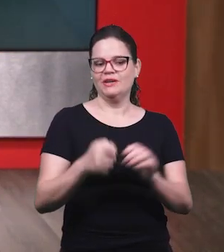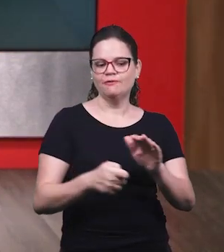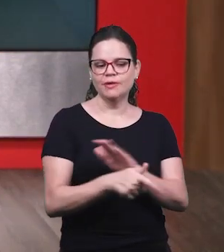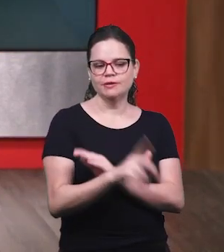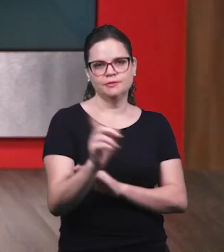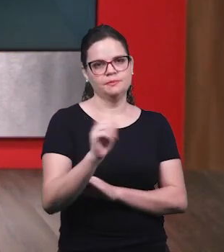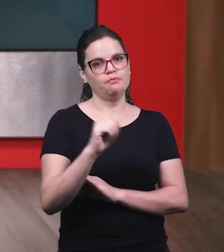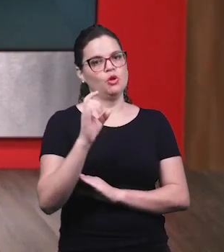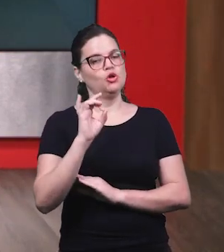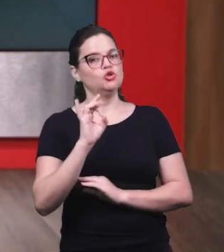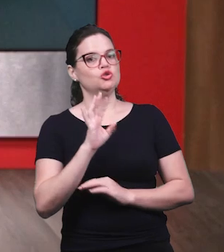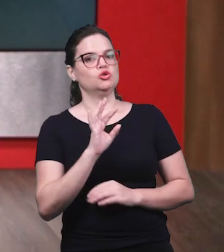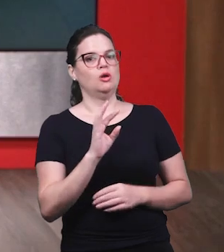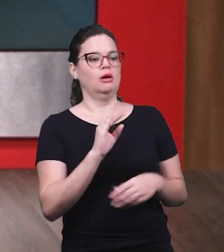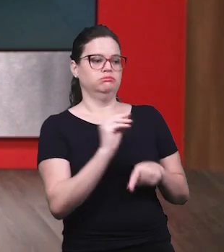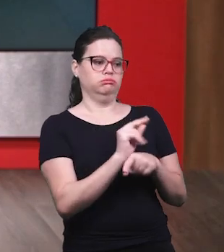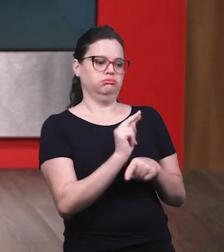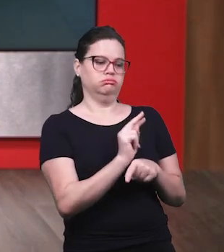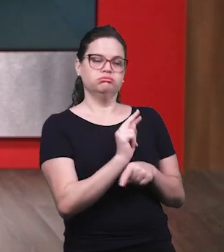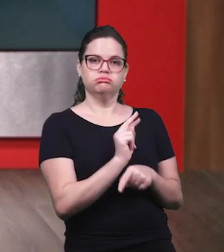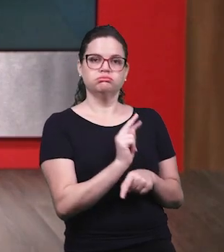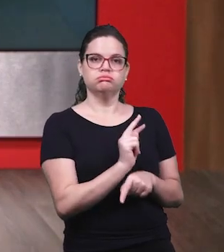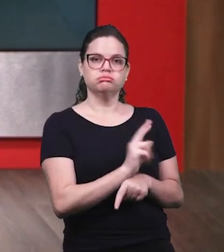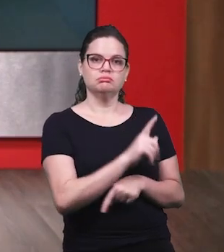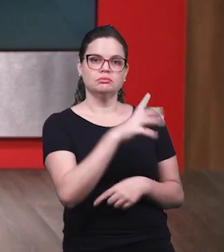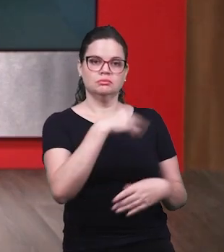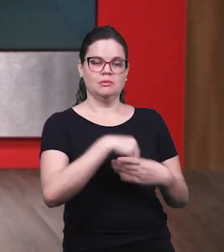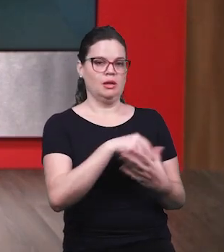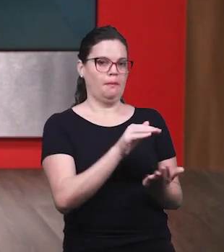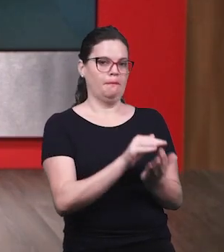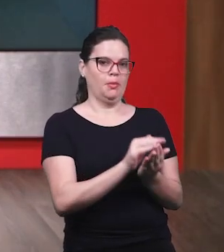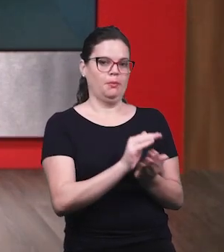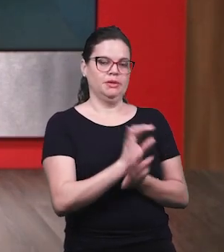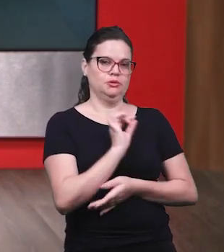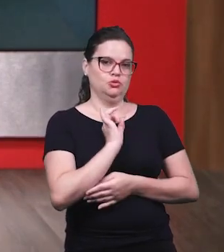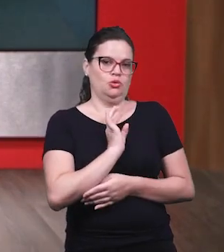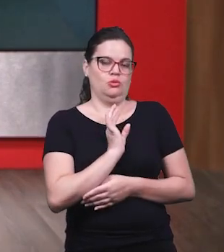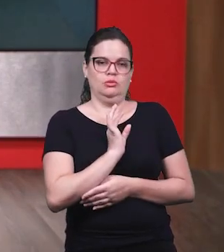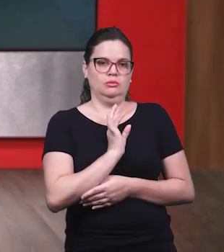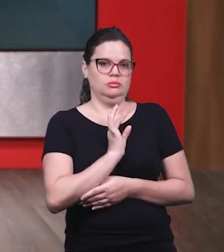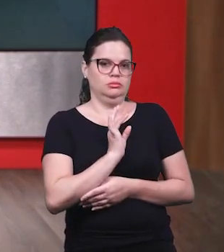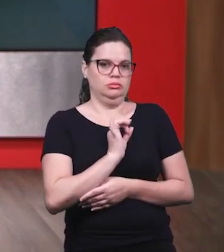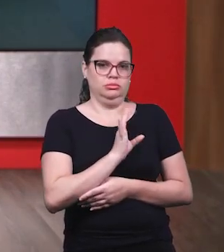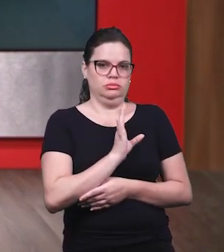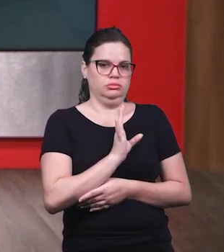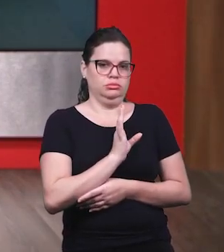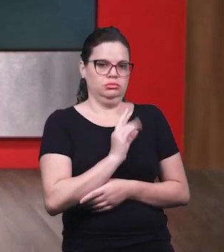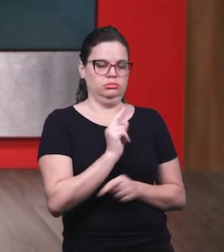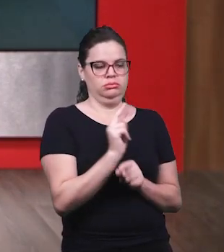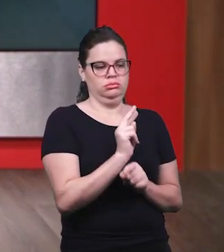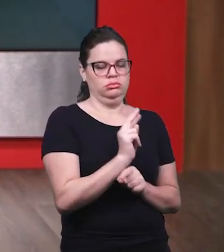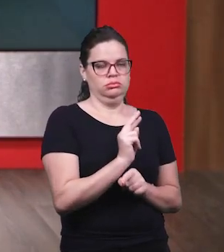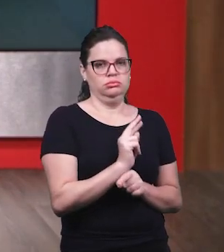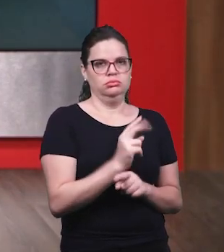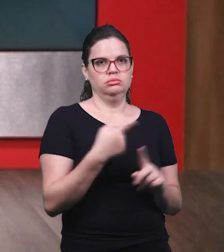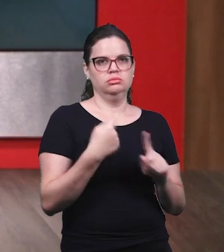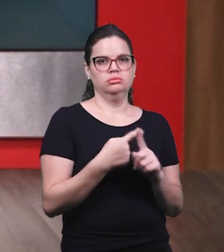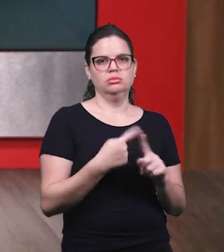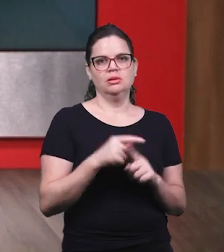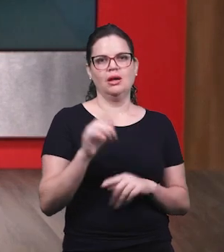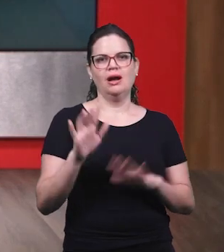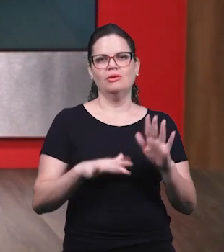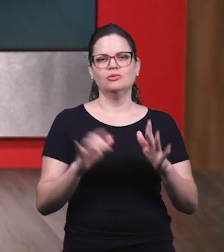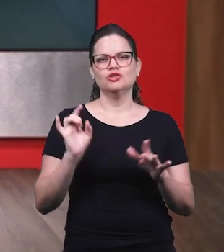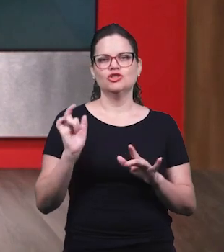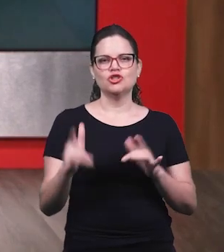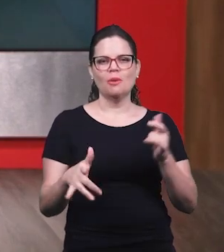fez uma reserva financeira numa poupança. Você vai colocando um valorzinho que